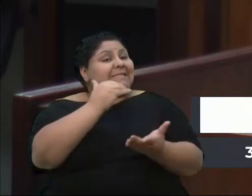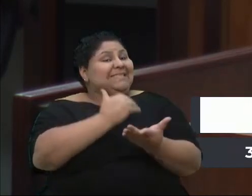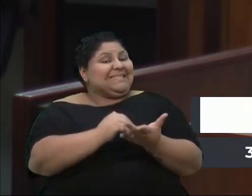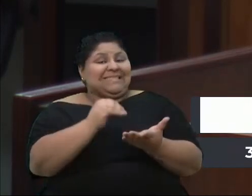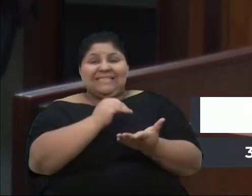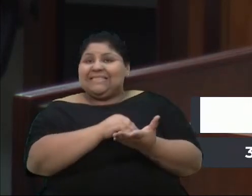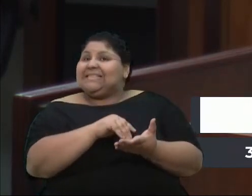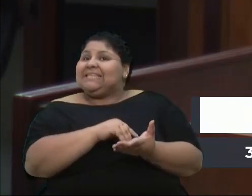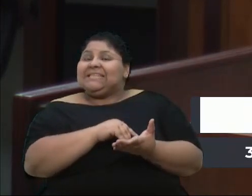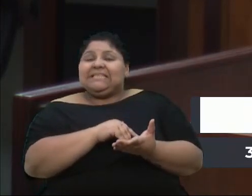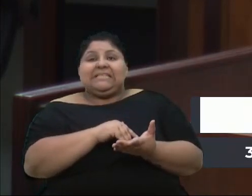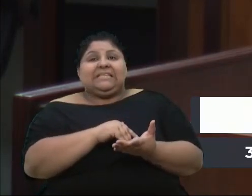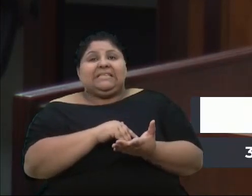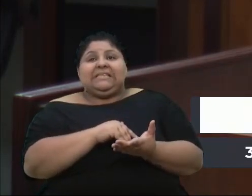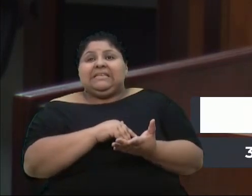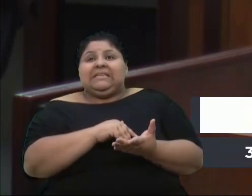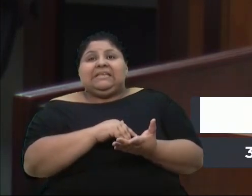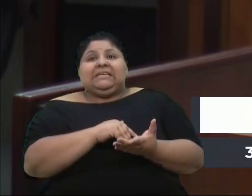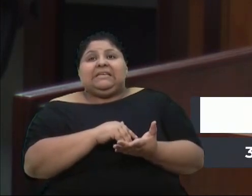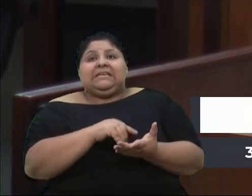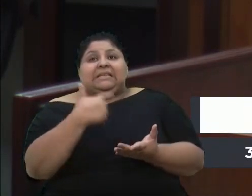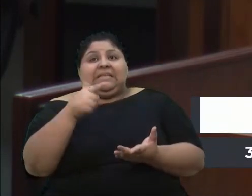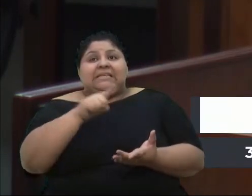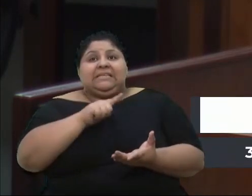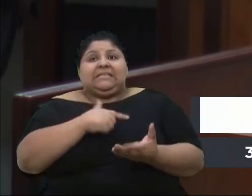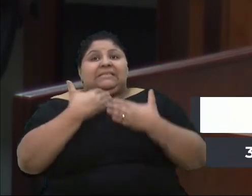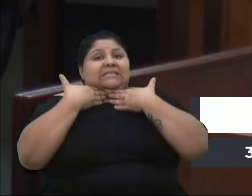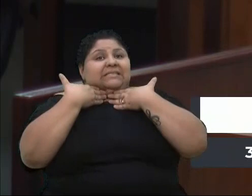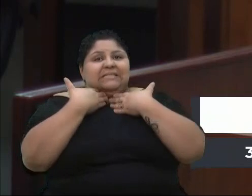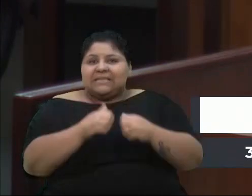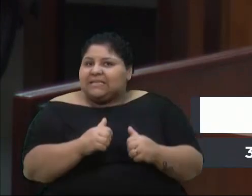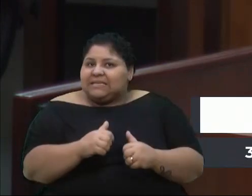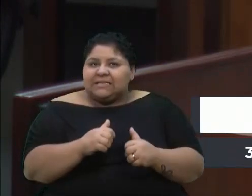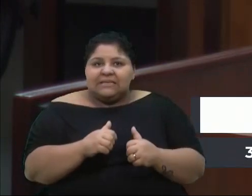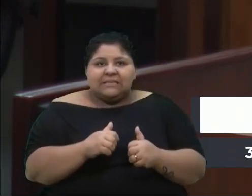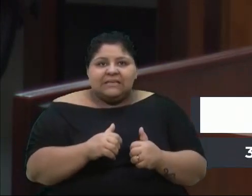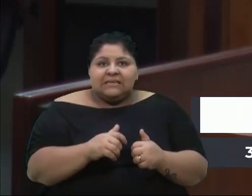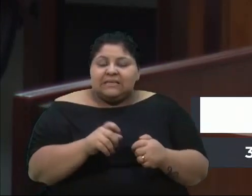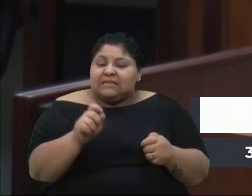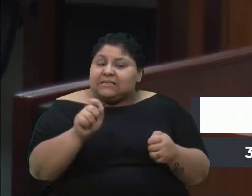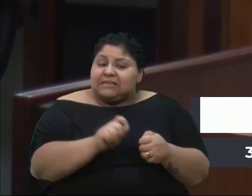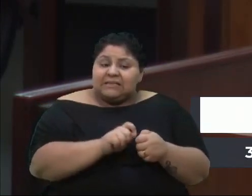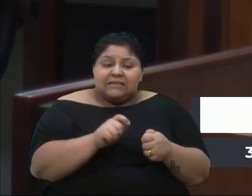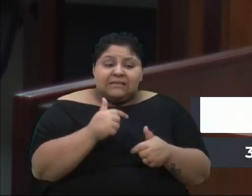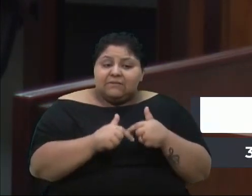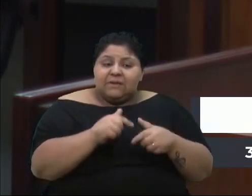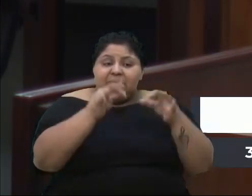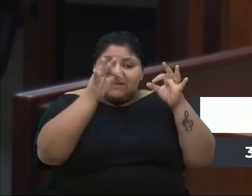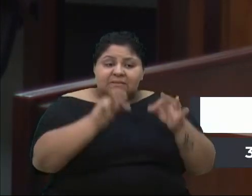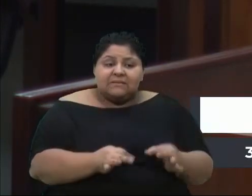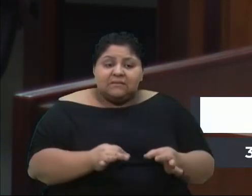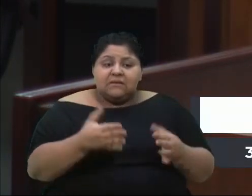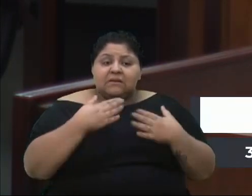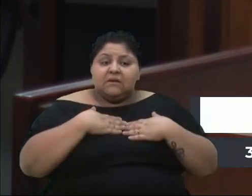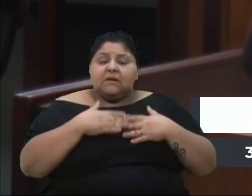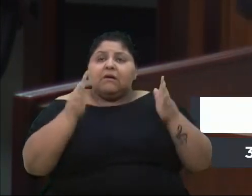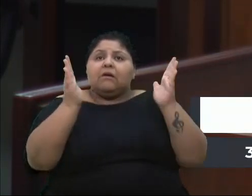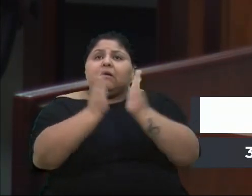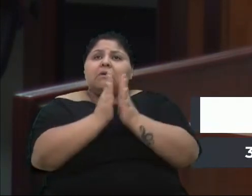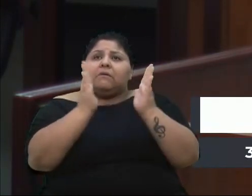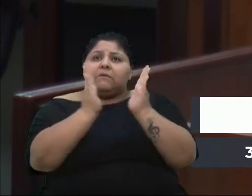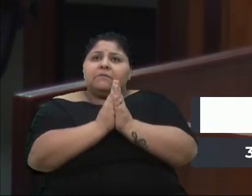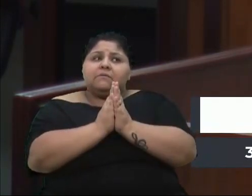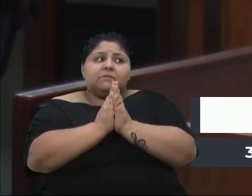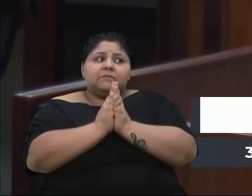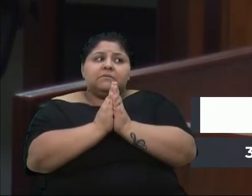tem secretarias que não estão funcionando. E lhe imploro, se o senhor não tomar atitudes,